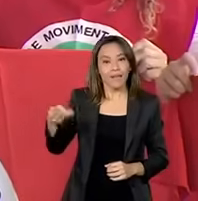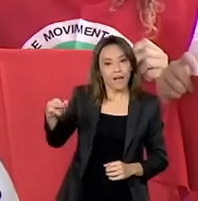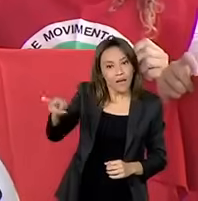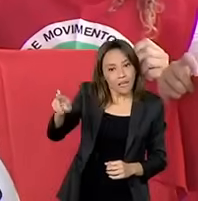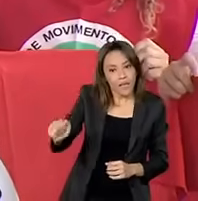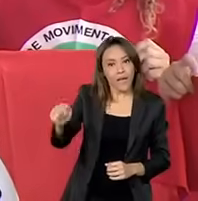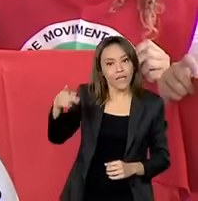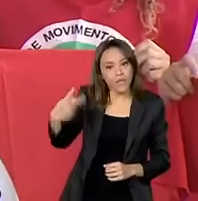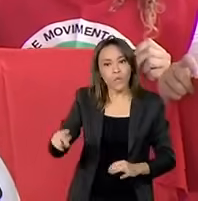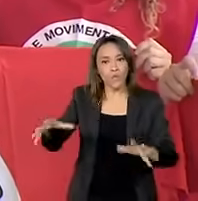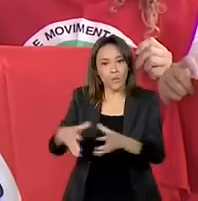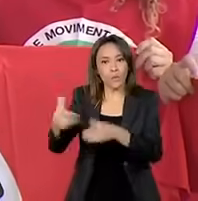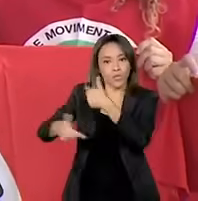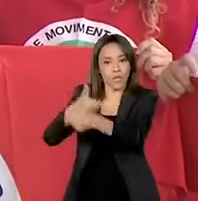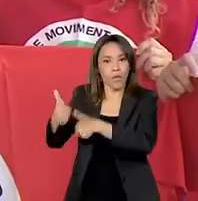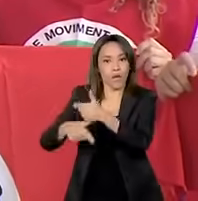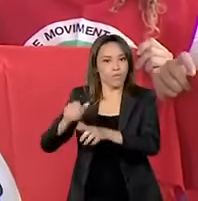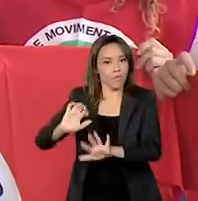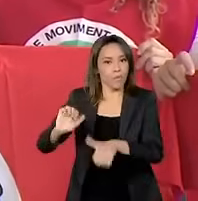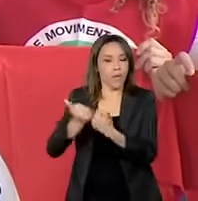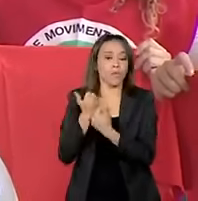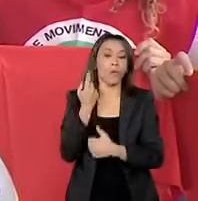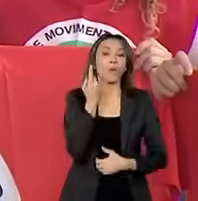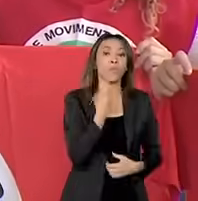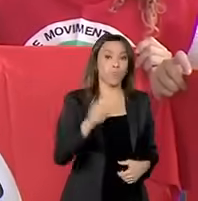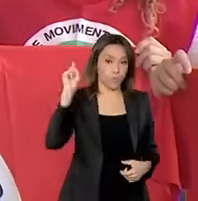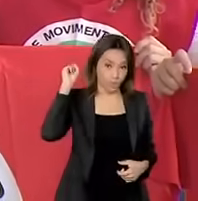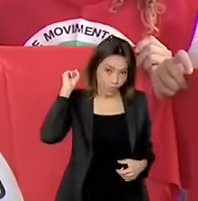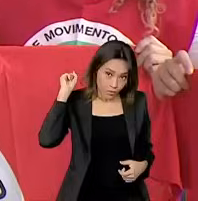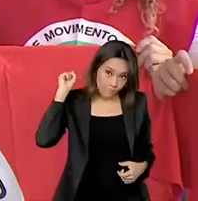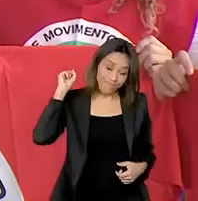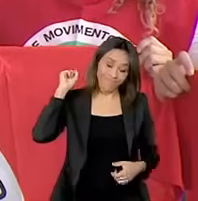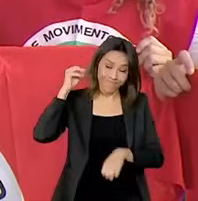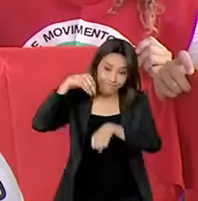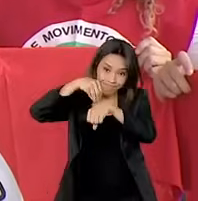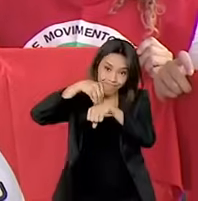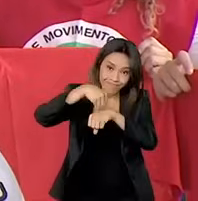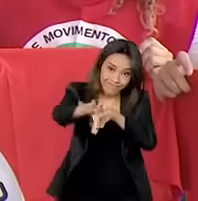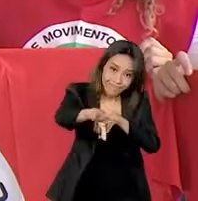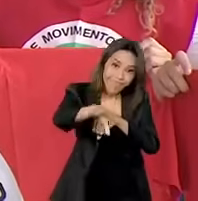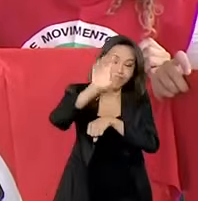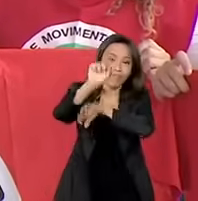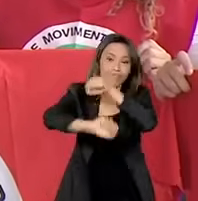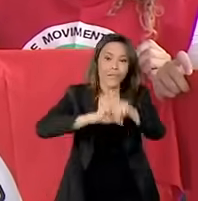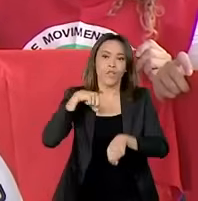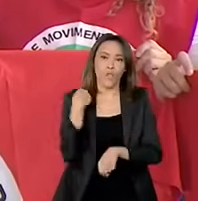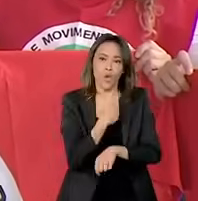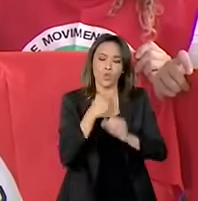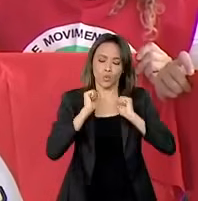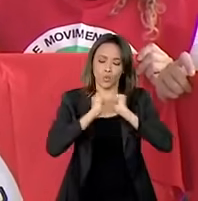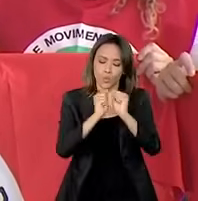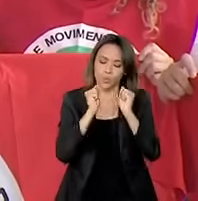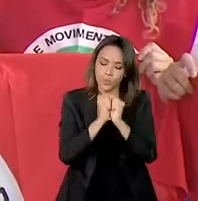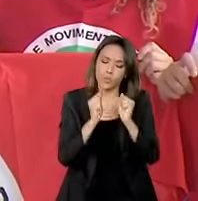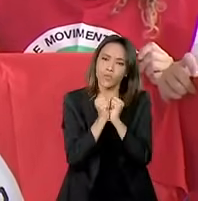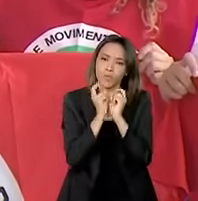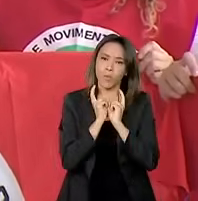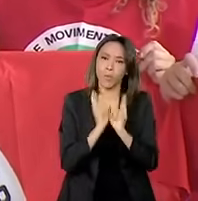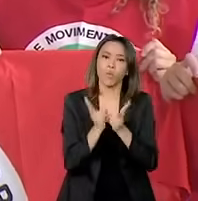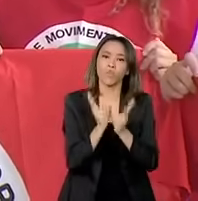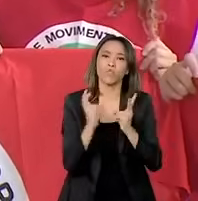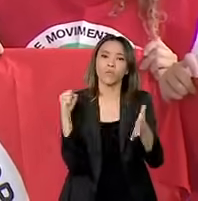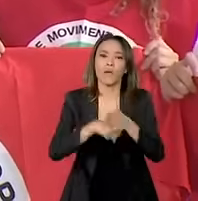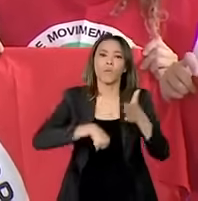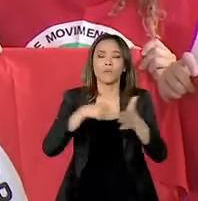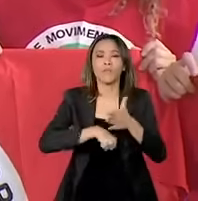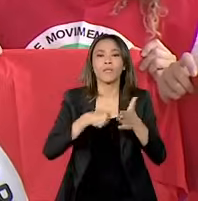com a gente nesse desenvolvimento. Por último, deixar aqui o nosso recado de que estamos juntos e continuaremos na luta para defender